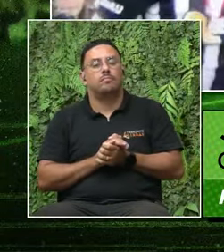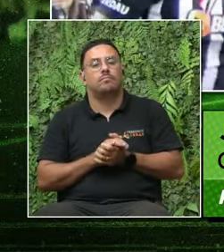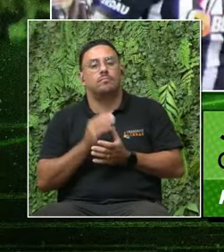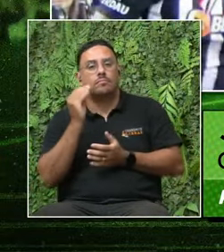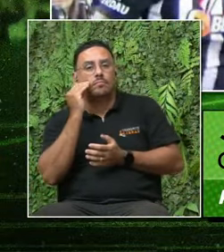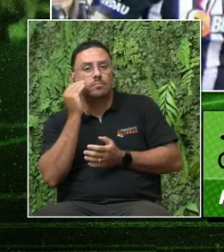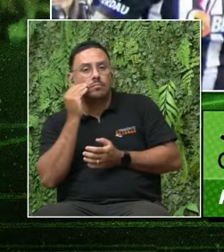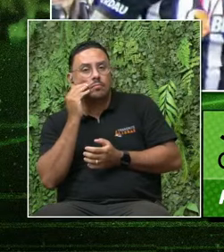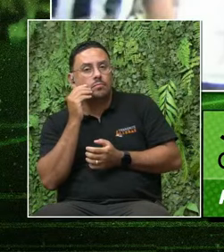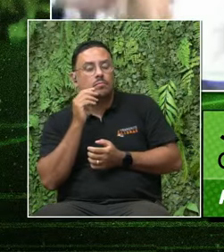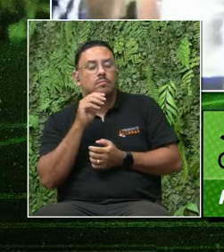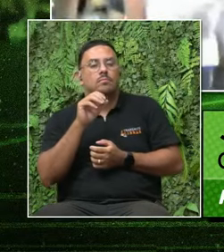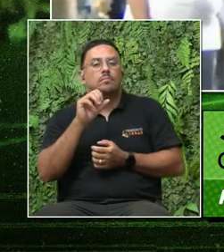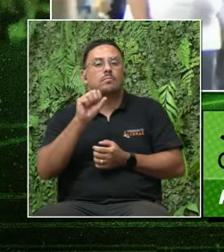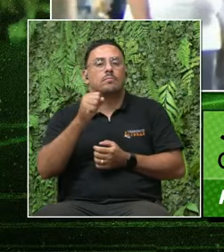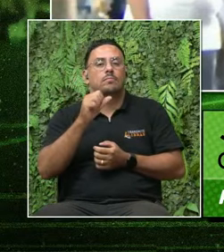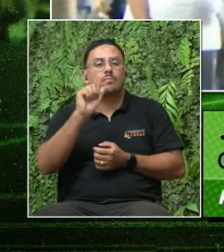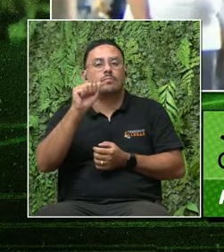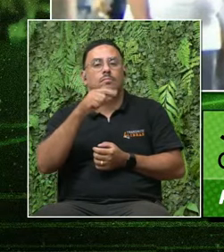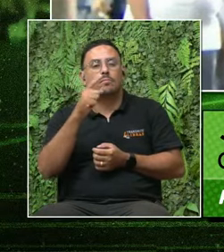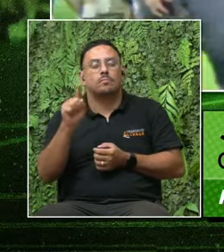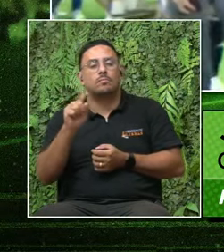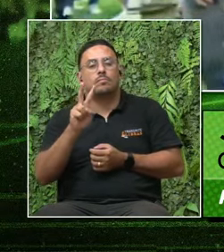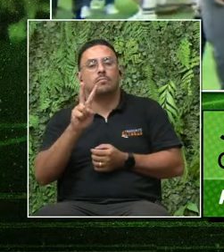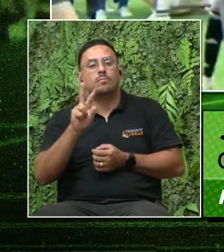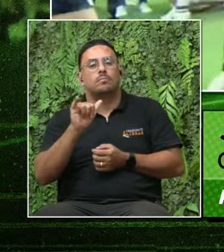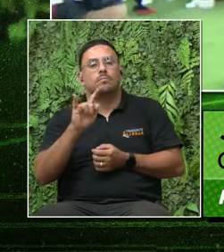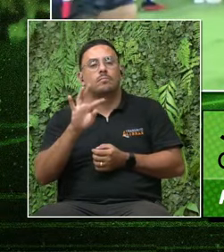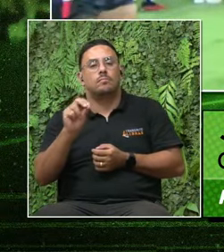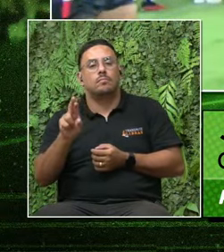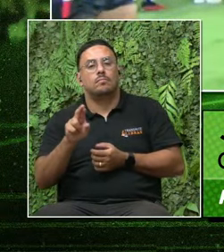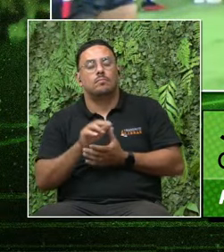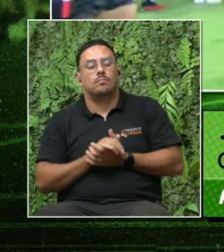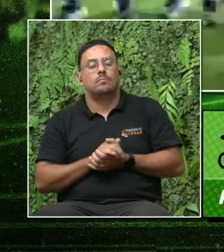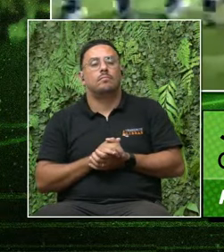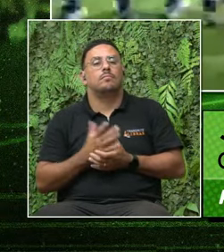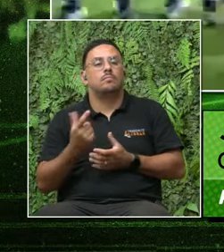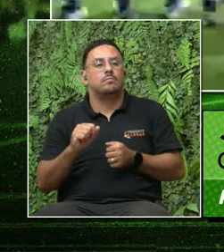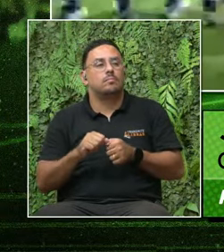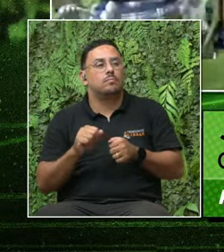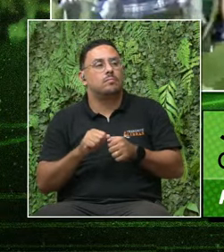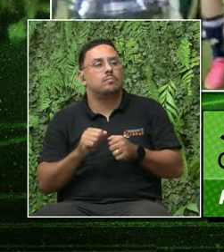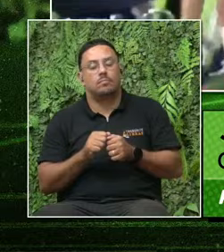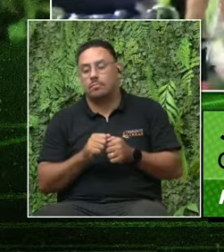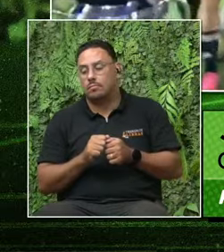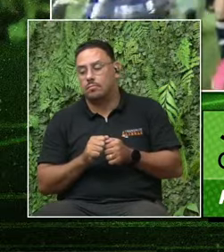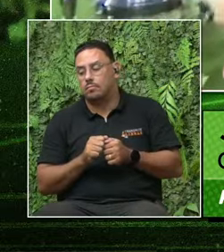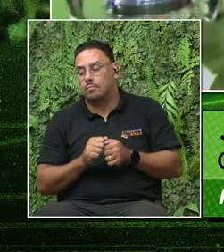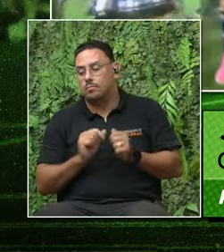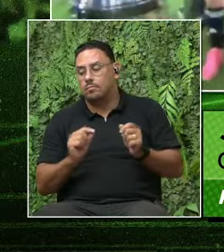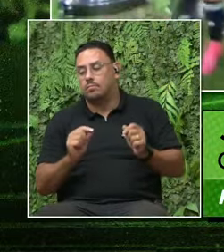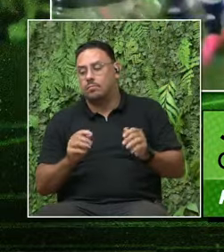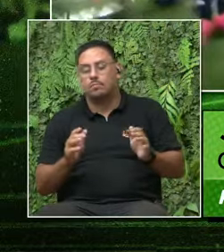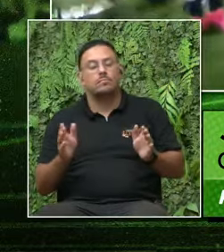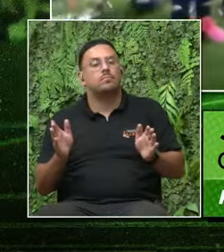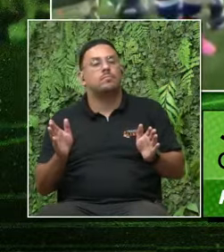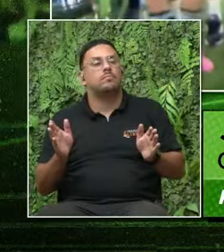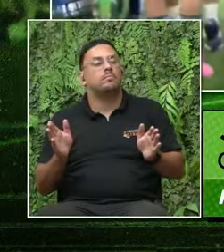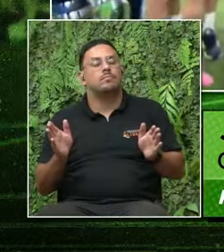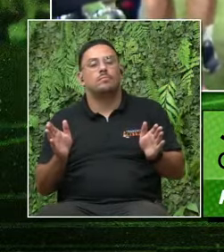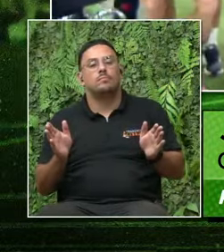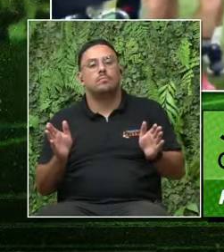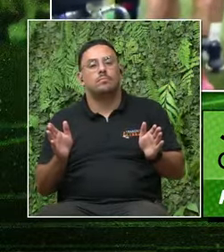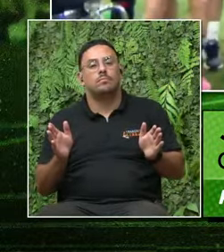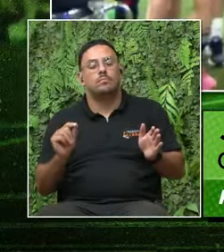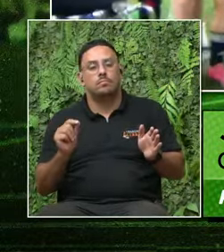tentando caçar o São Vitor Velho cê riada colocou uma caixa de som em cima do troféu ali tá